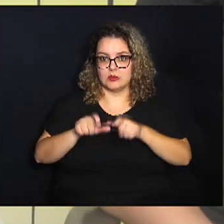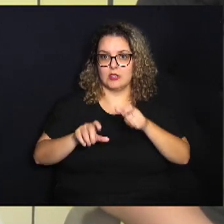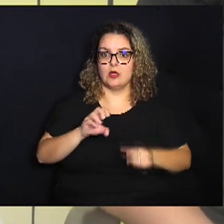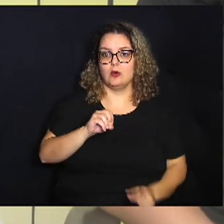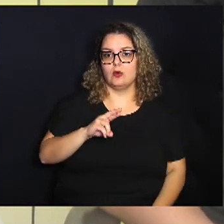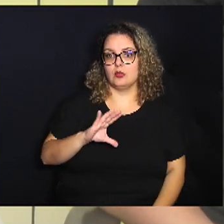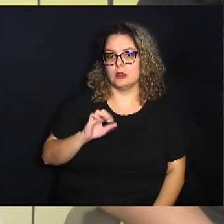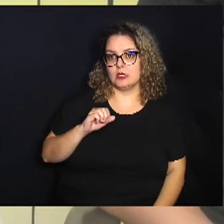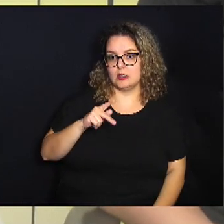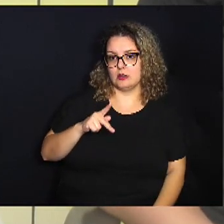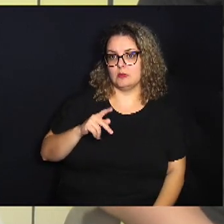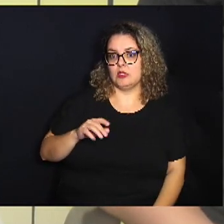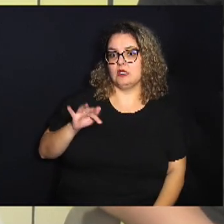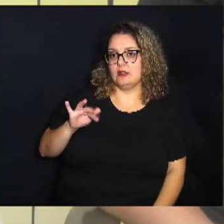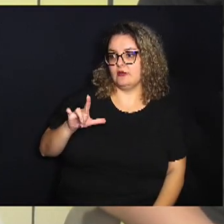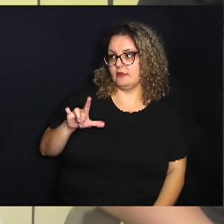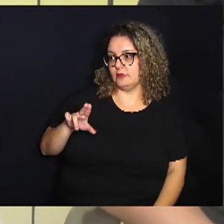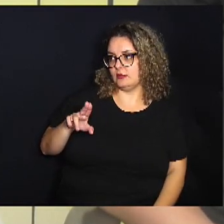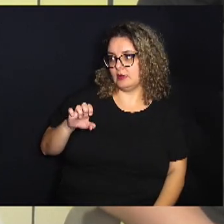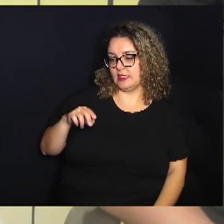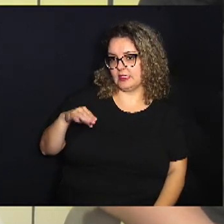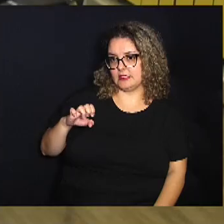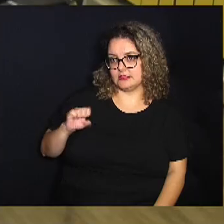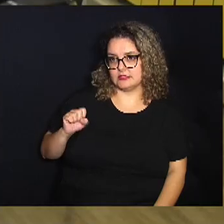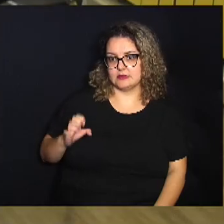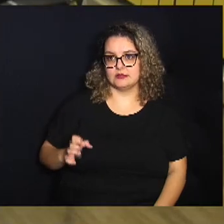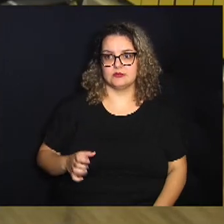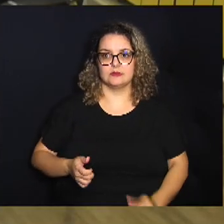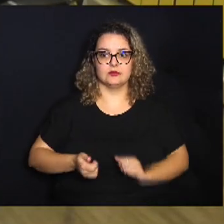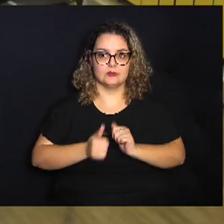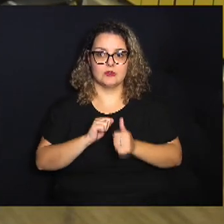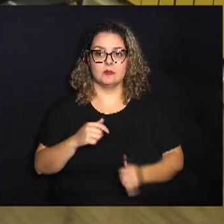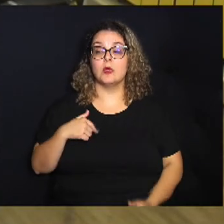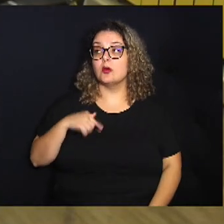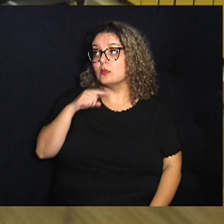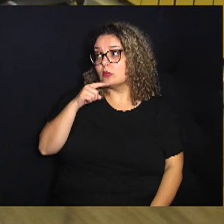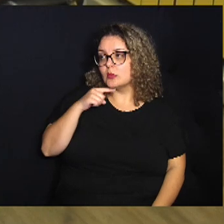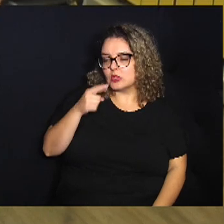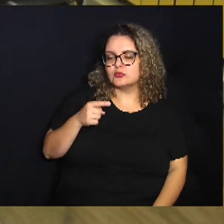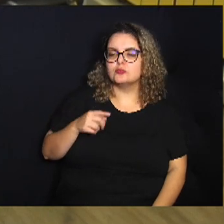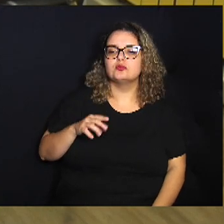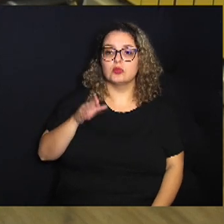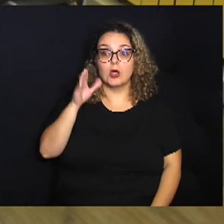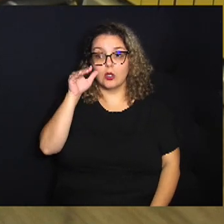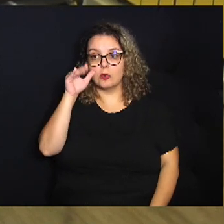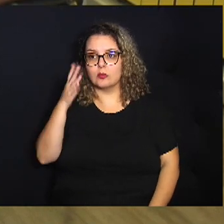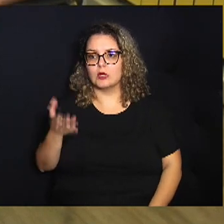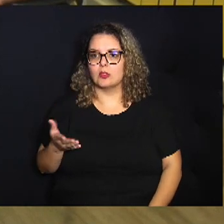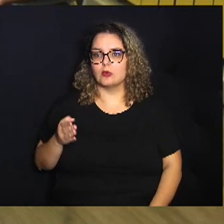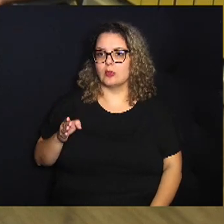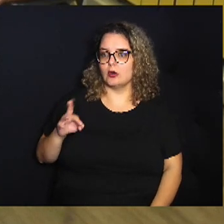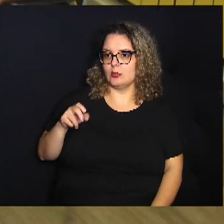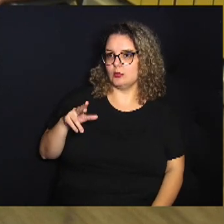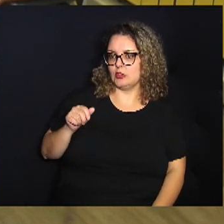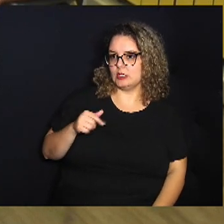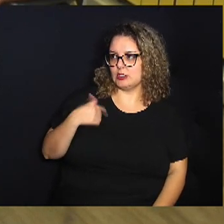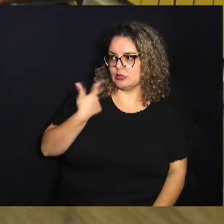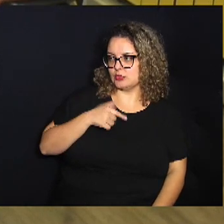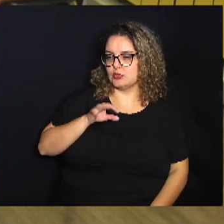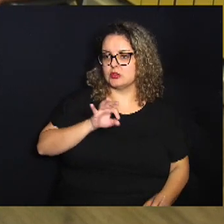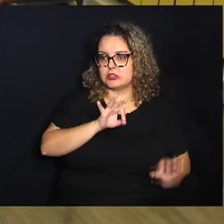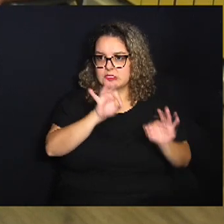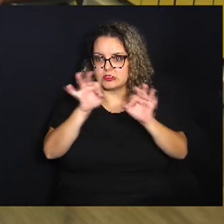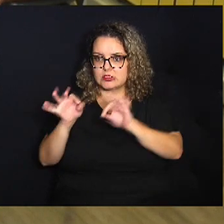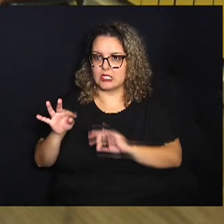pessoal da Funilense, do atletismo. Me surgiu uma dúvida, né? Até uma curiosidade que eu queria tirar com a Bruna aqui, porque a gente estava acompanhando